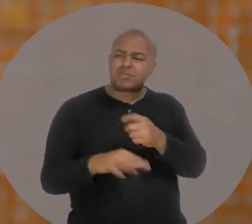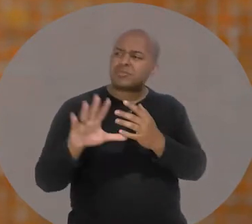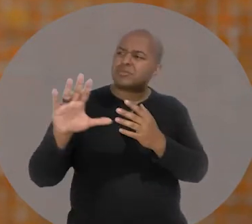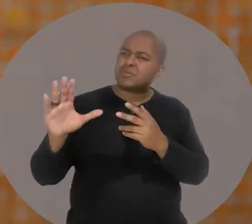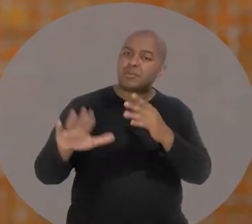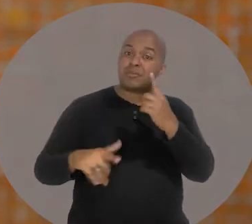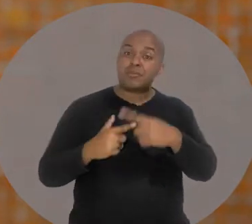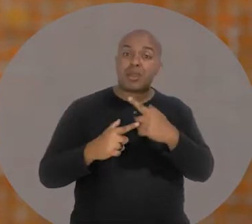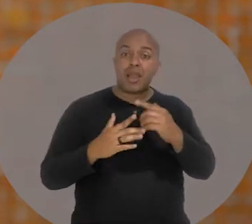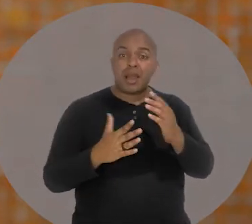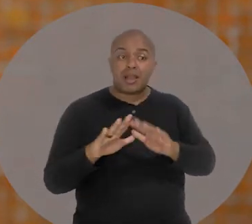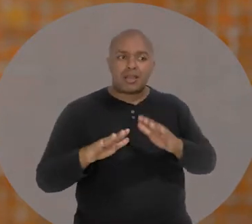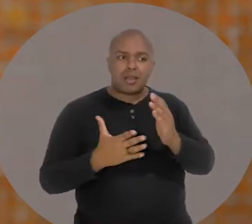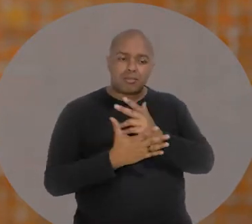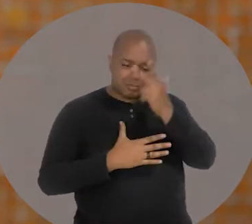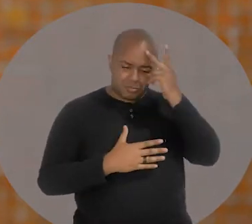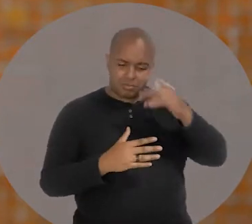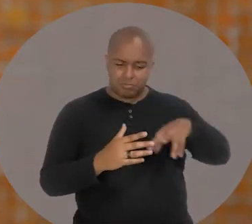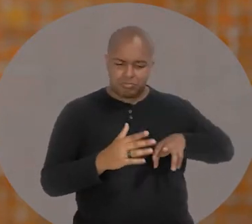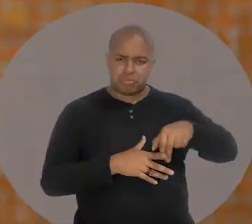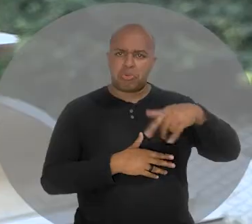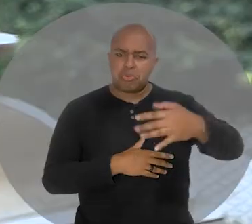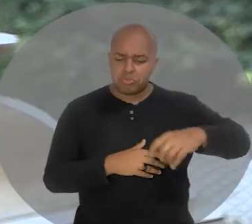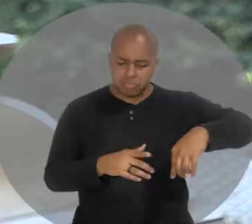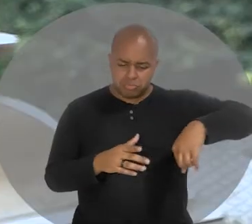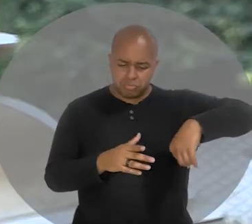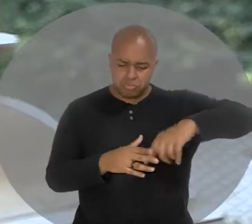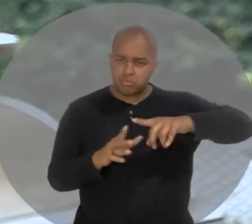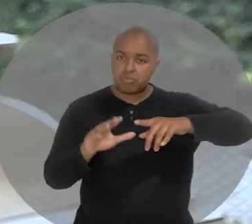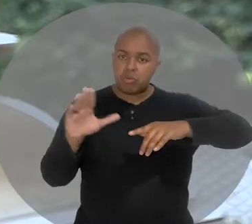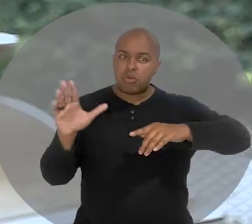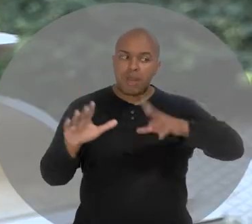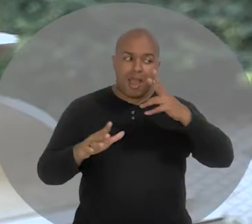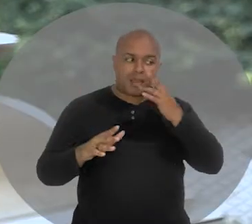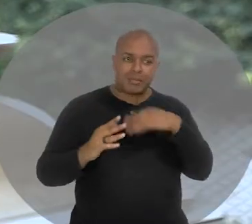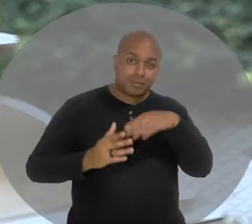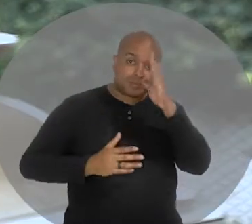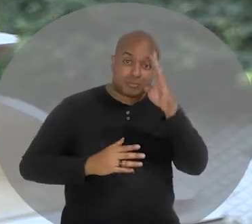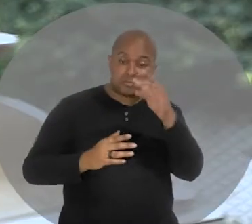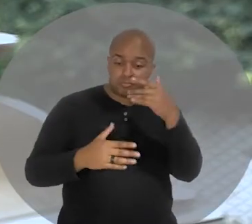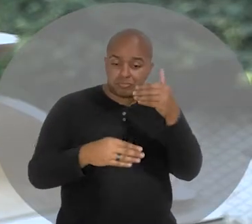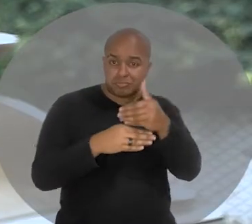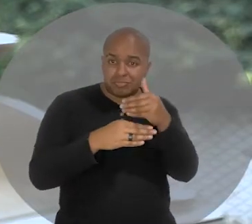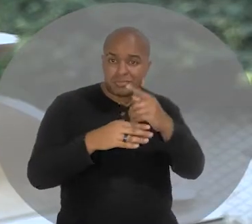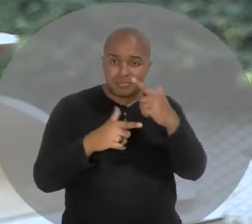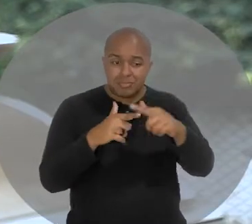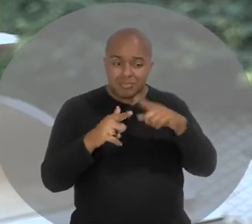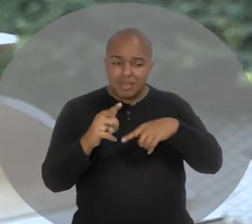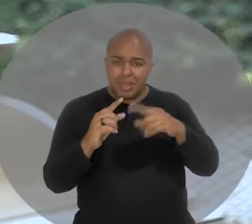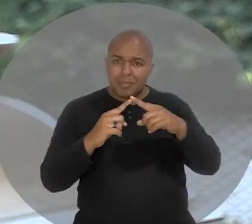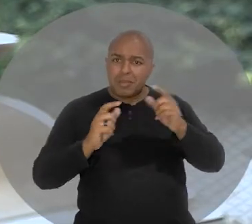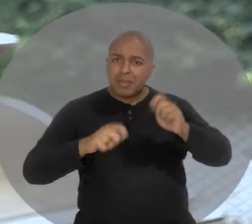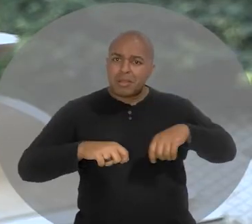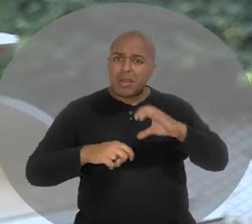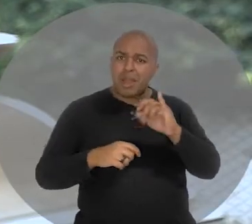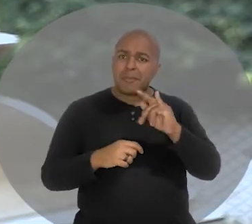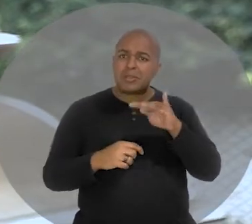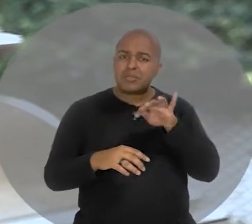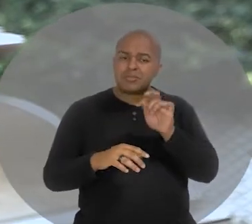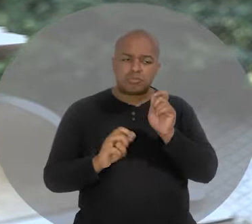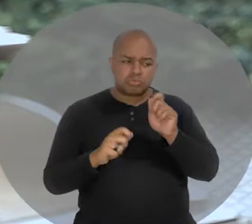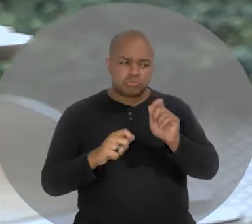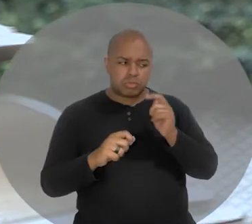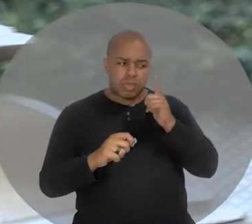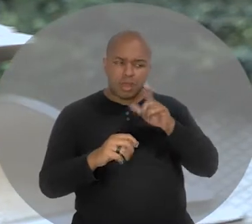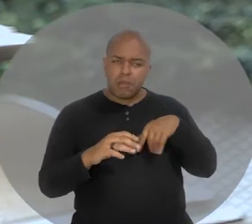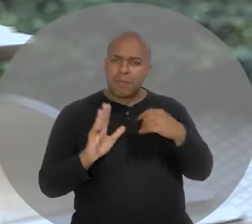porque alguém tropeçou, chutou ela. Acho que a principal barreira que diz sobre o capacitismo, que é uma